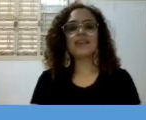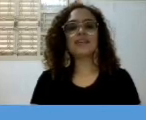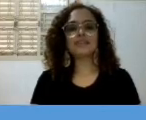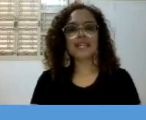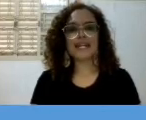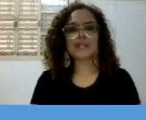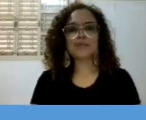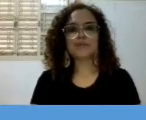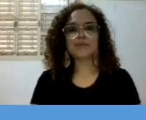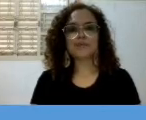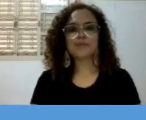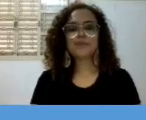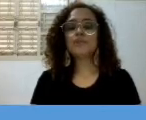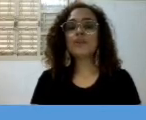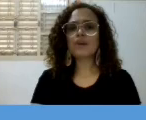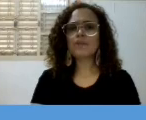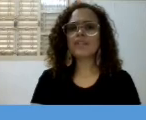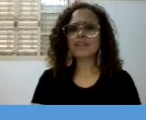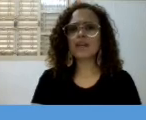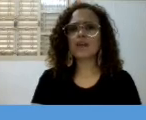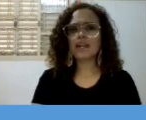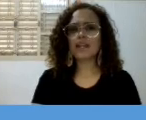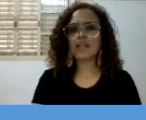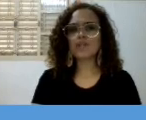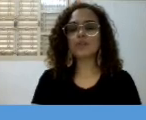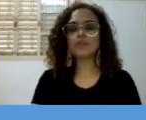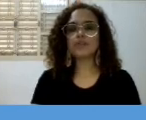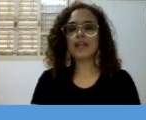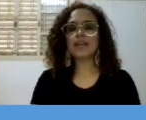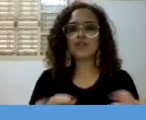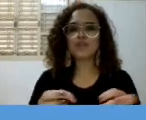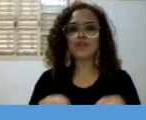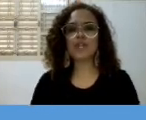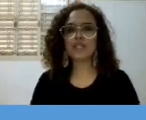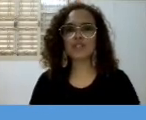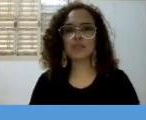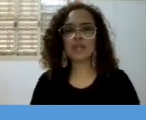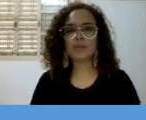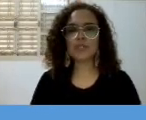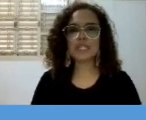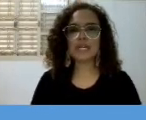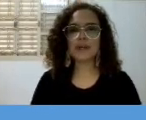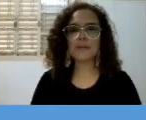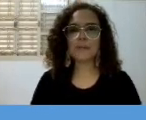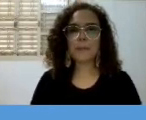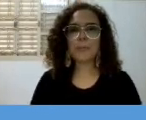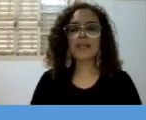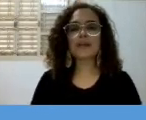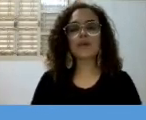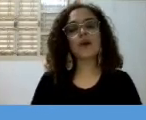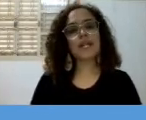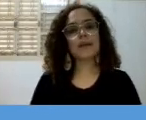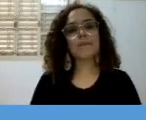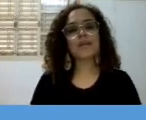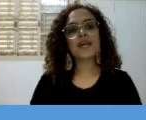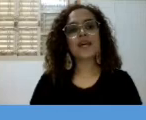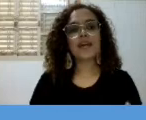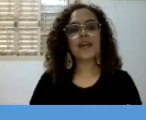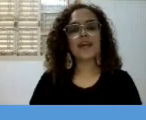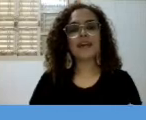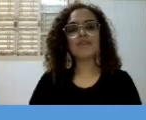se encantar. Vamos tentar colocar isso dentro do ritmo da música? Então,